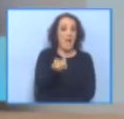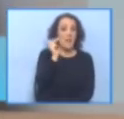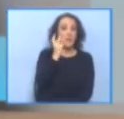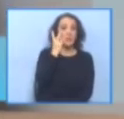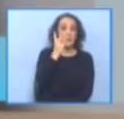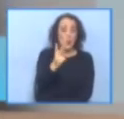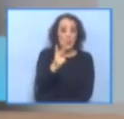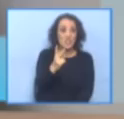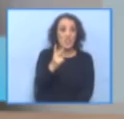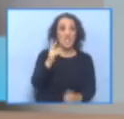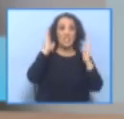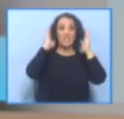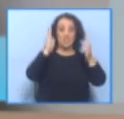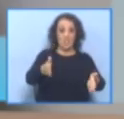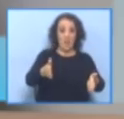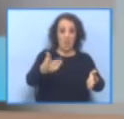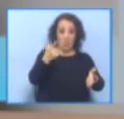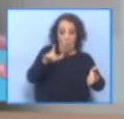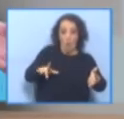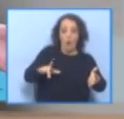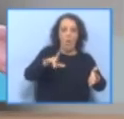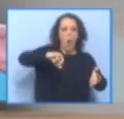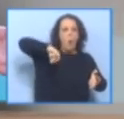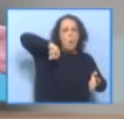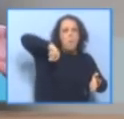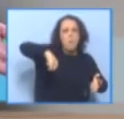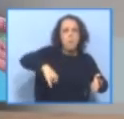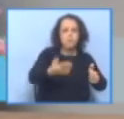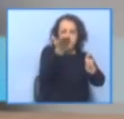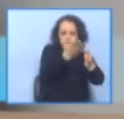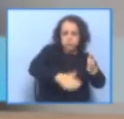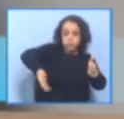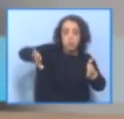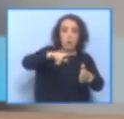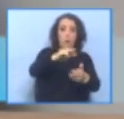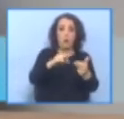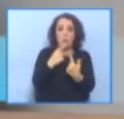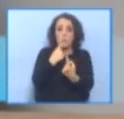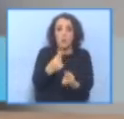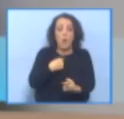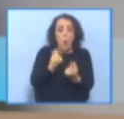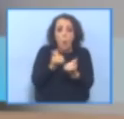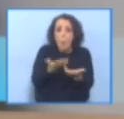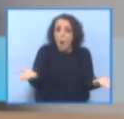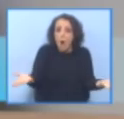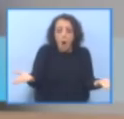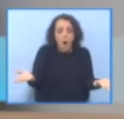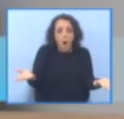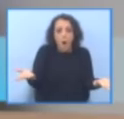estrada está com um buraco aberto de um dos lados, não é? E a Câmara diz: bom, mas nós não temos meios, não temos dinheiro, não